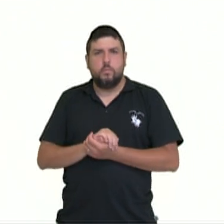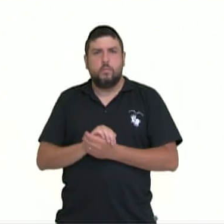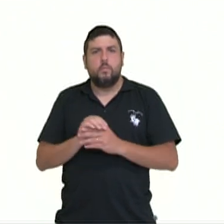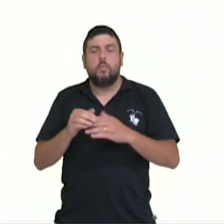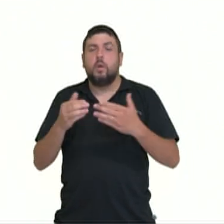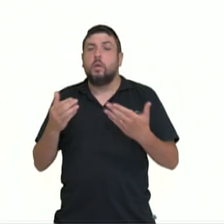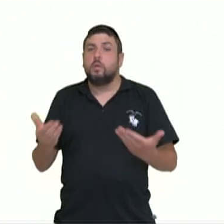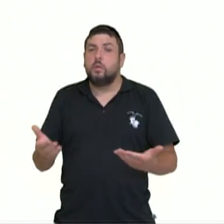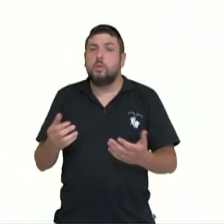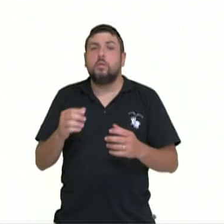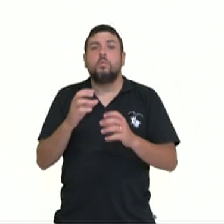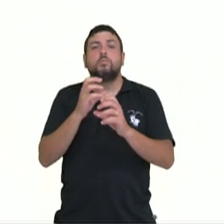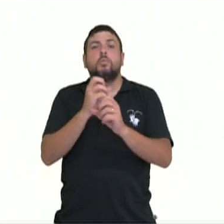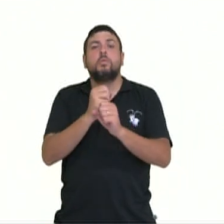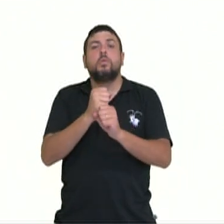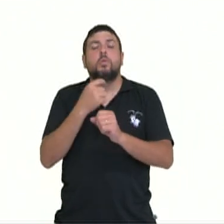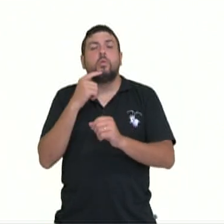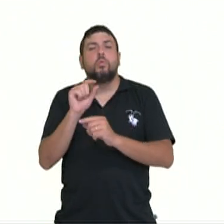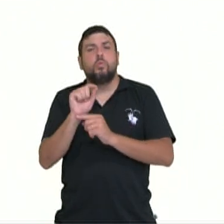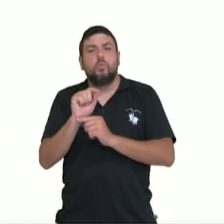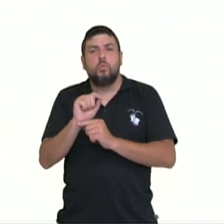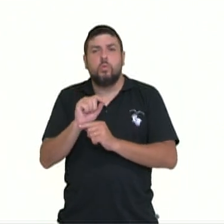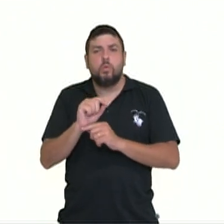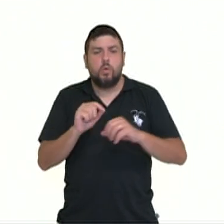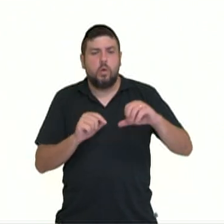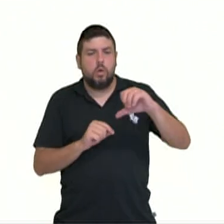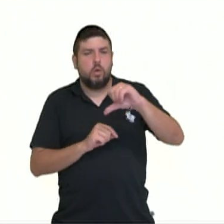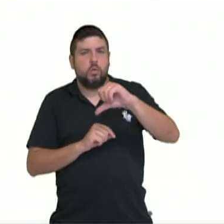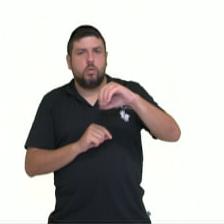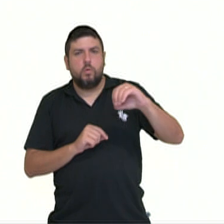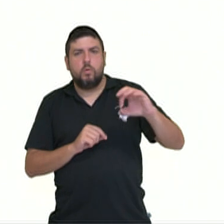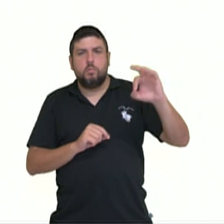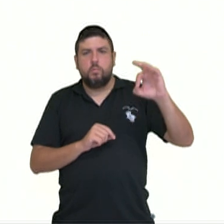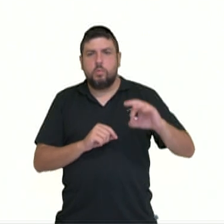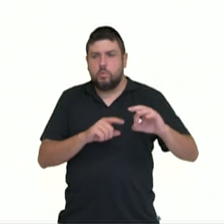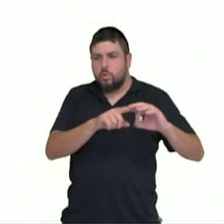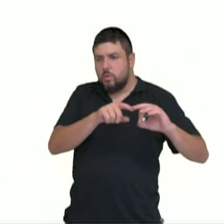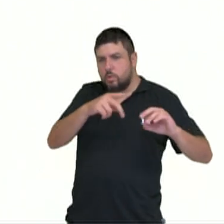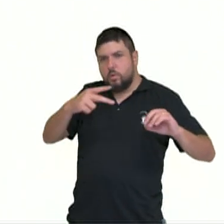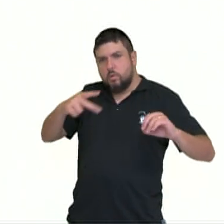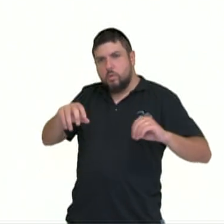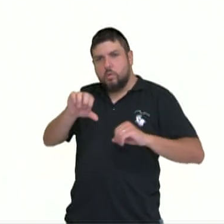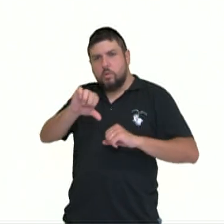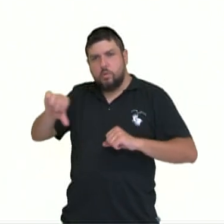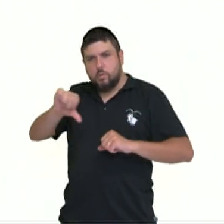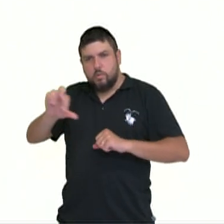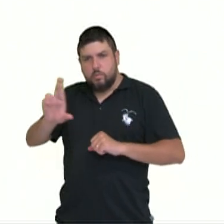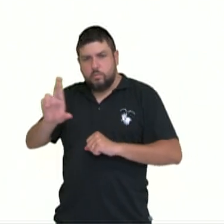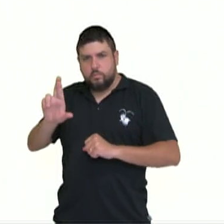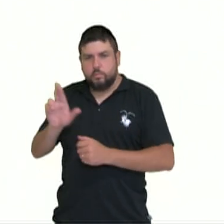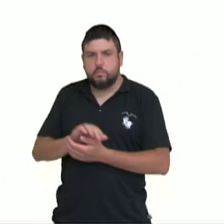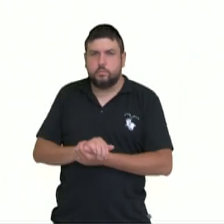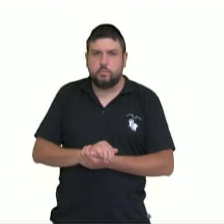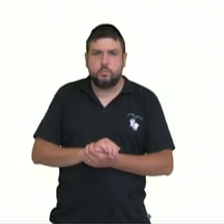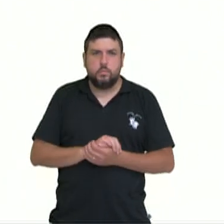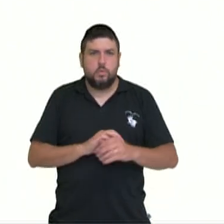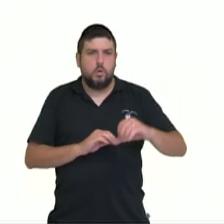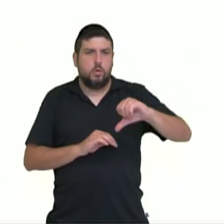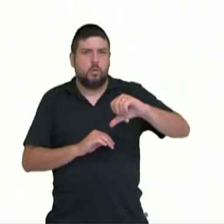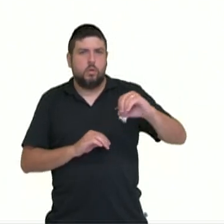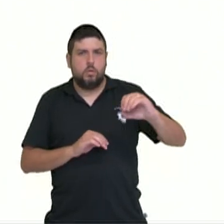nós vamos calcular quanto é 90% de R$ 99. 90% de 99, eu posso fazer